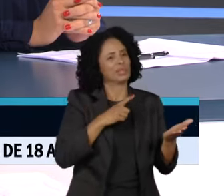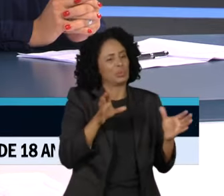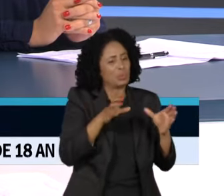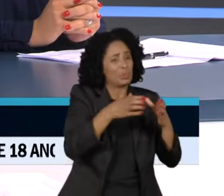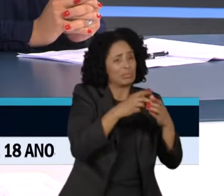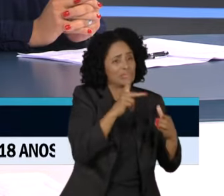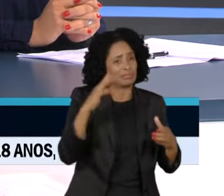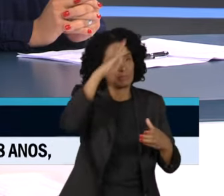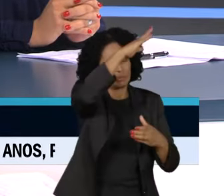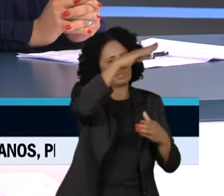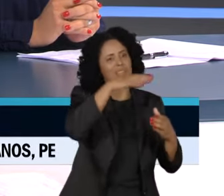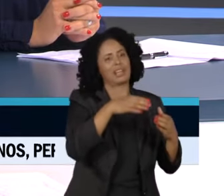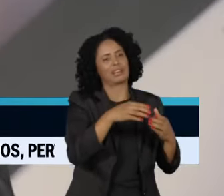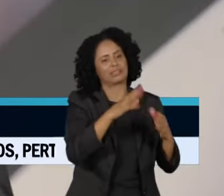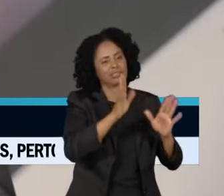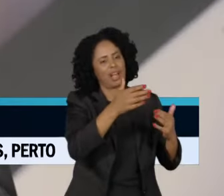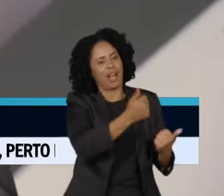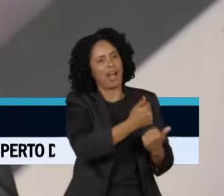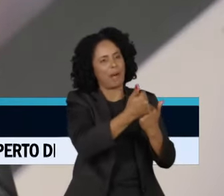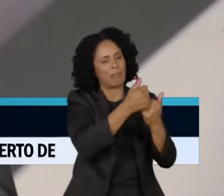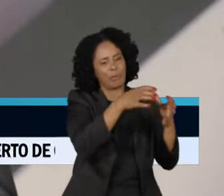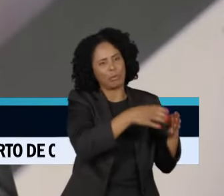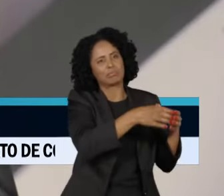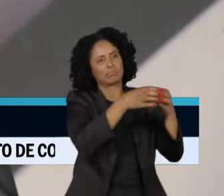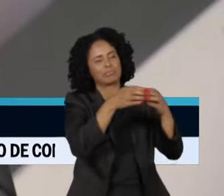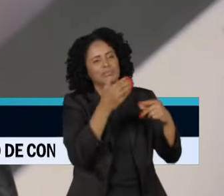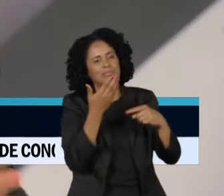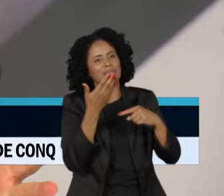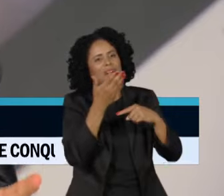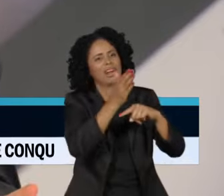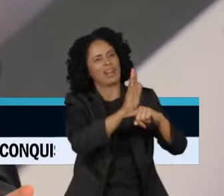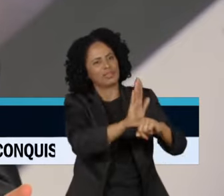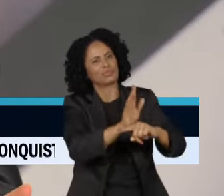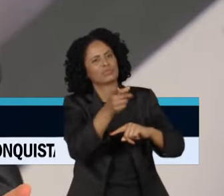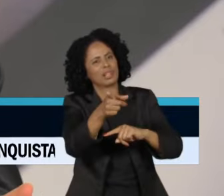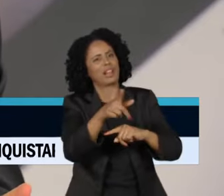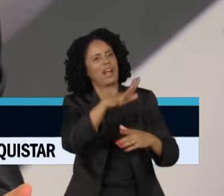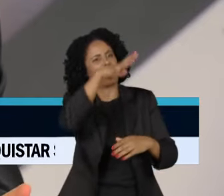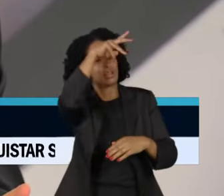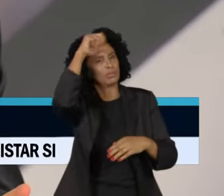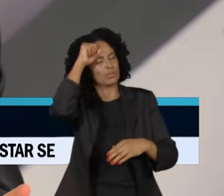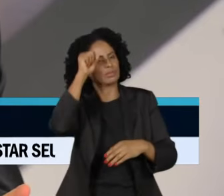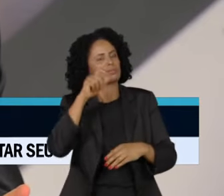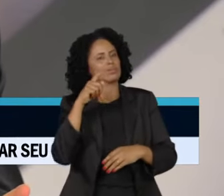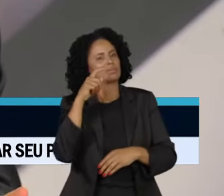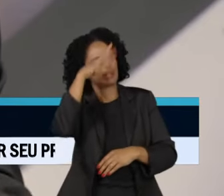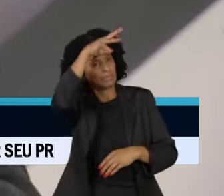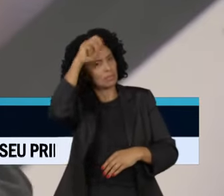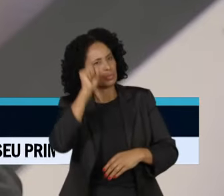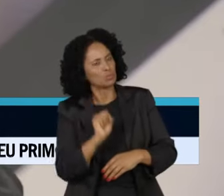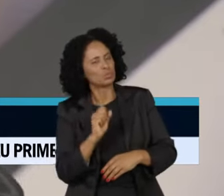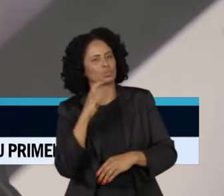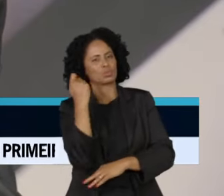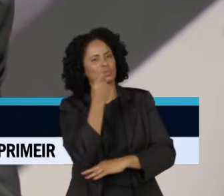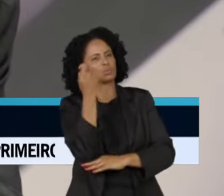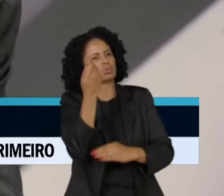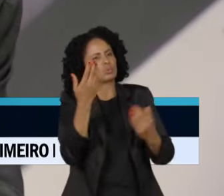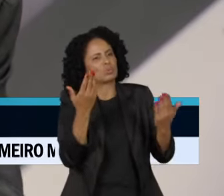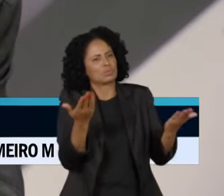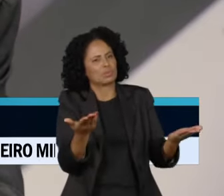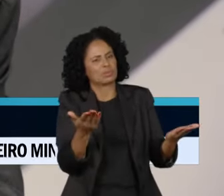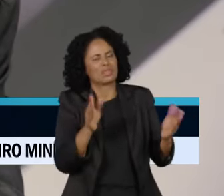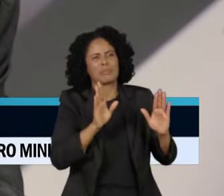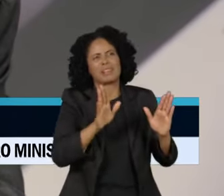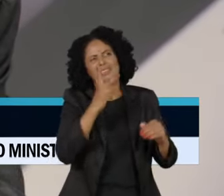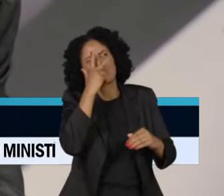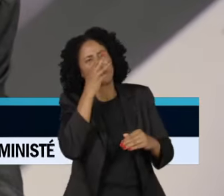bolsonaristas. Precisamos ir lá, reforçar as nossas posições. Que isso, né? Agora, vai ficar uma